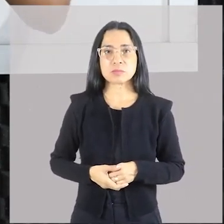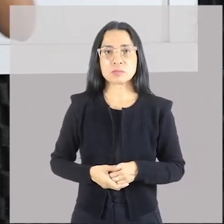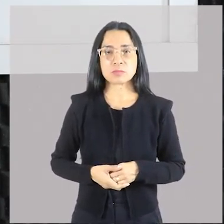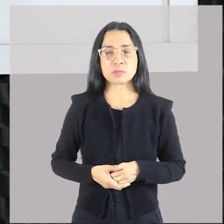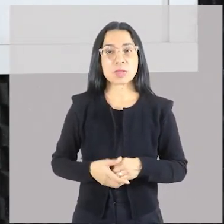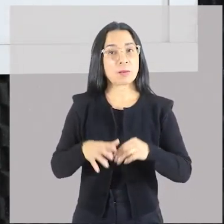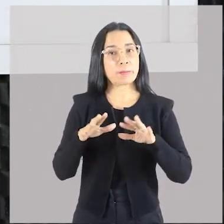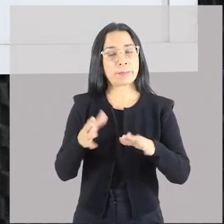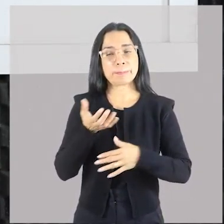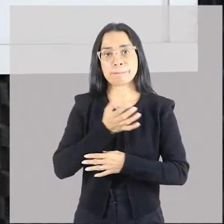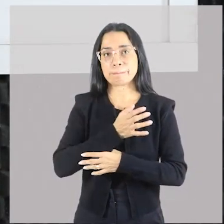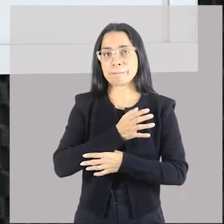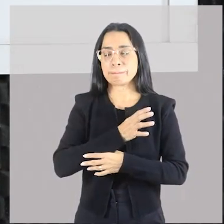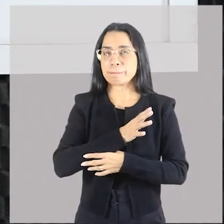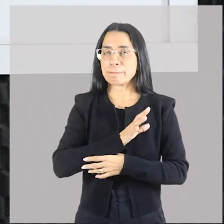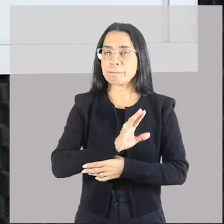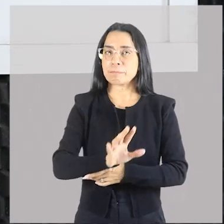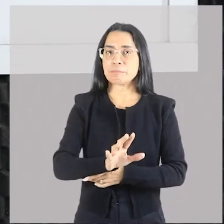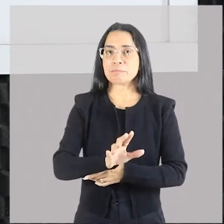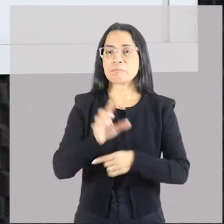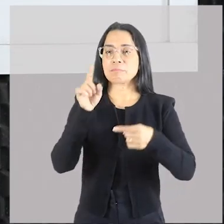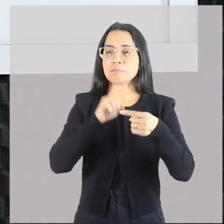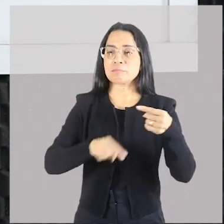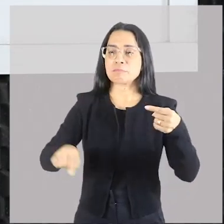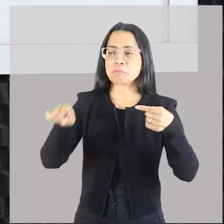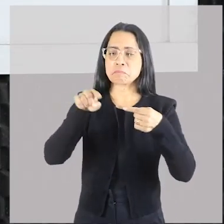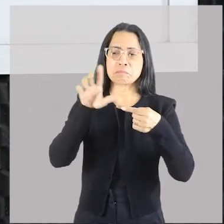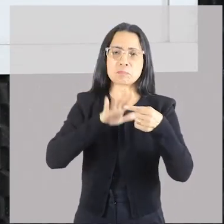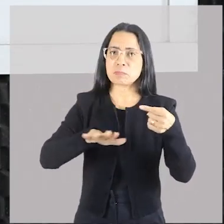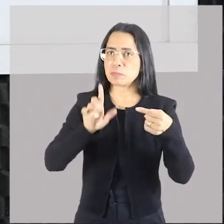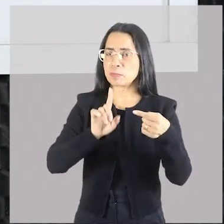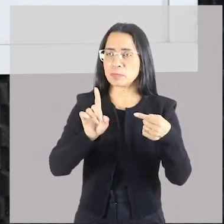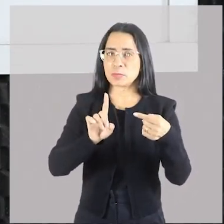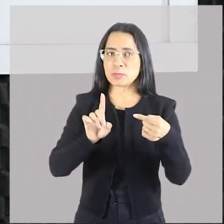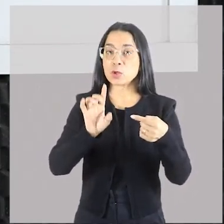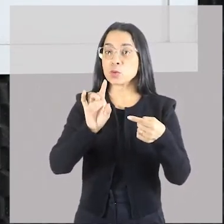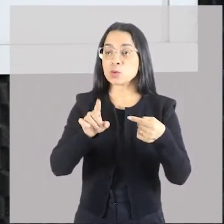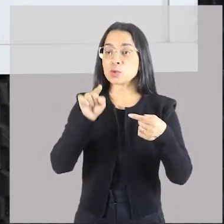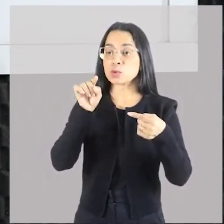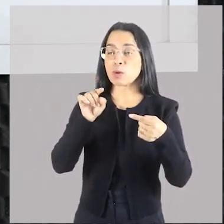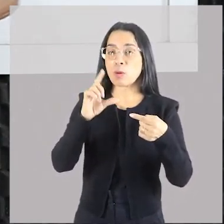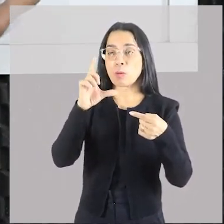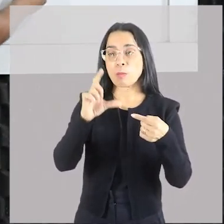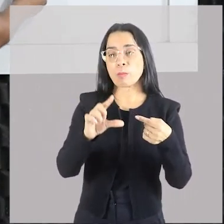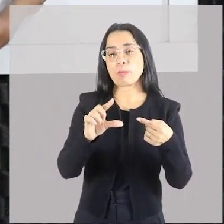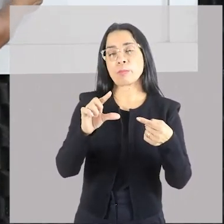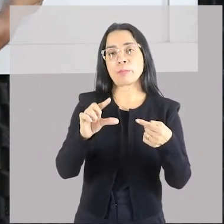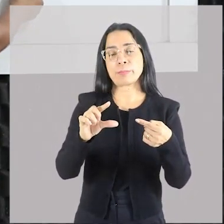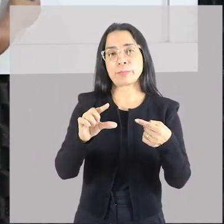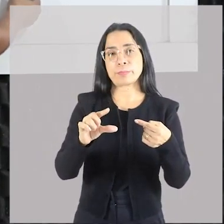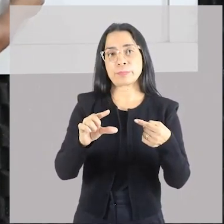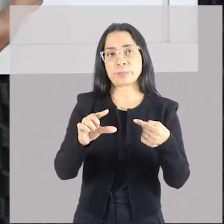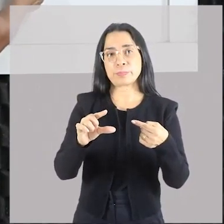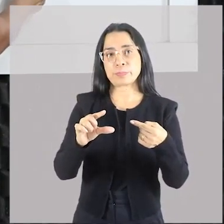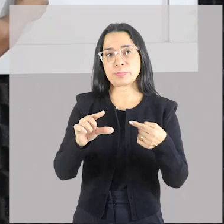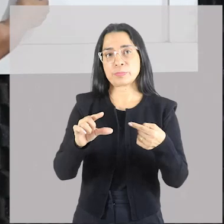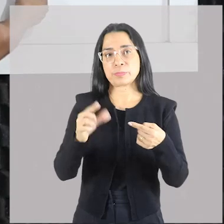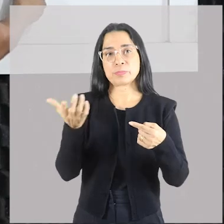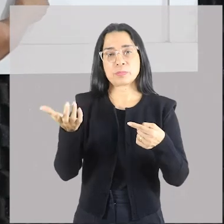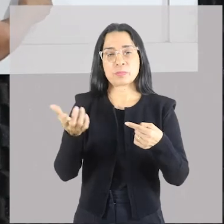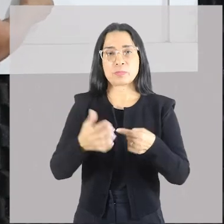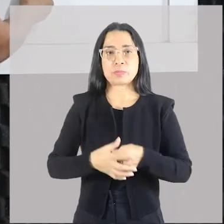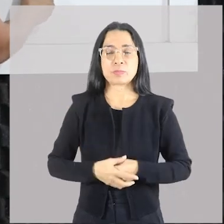Só que eu não quero a área do círculo todo. Eu quero a área apenas do setor. Então, a área desse setor